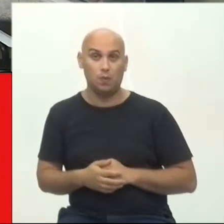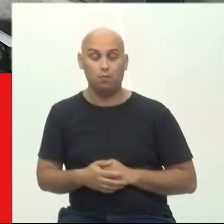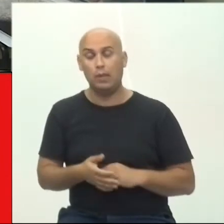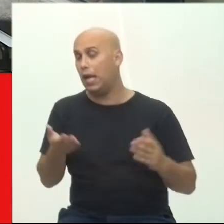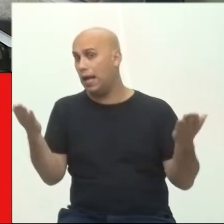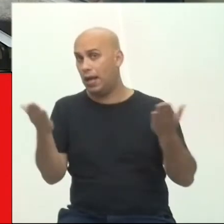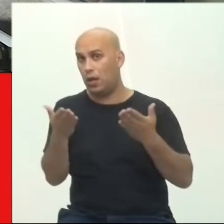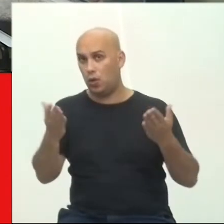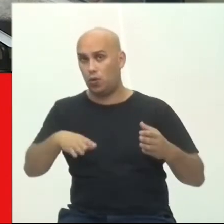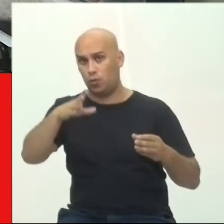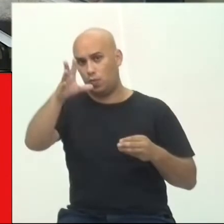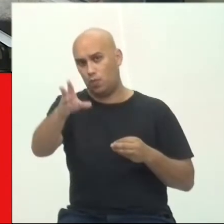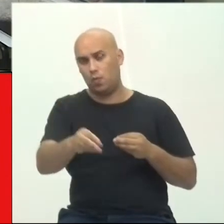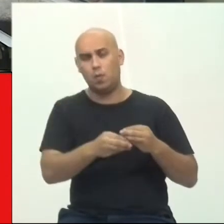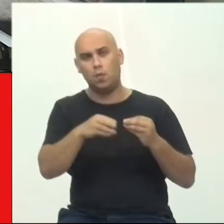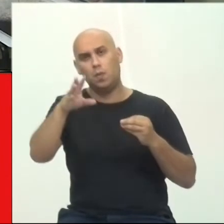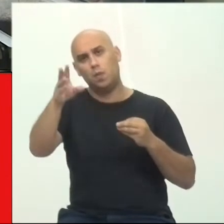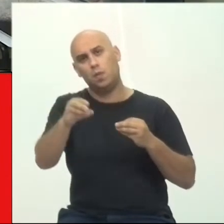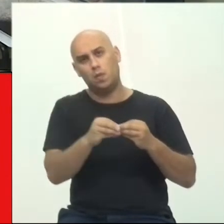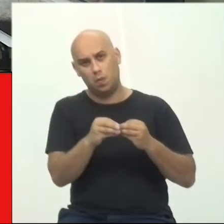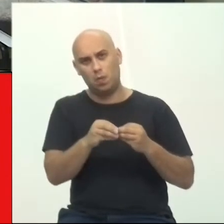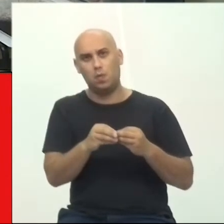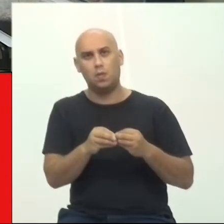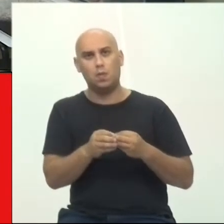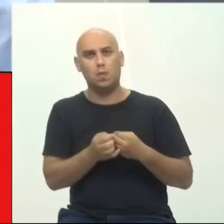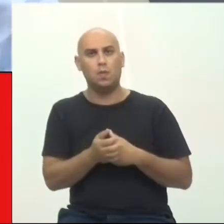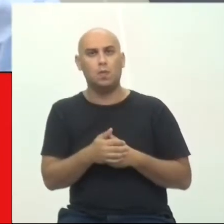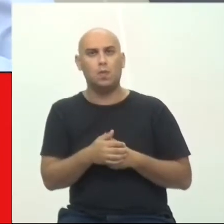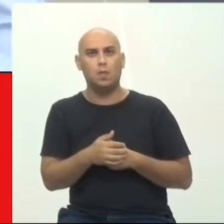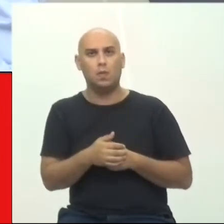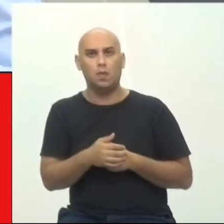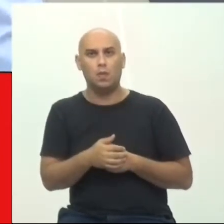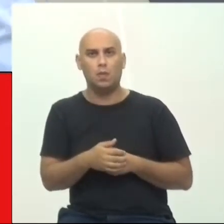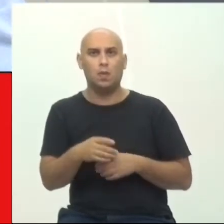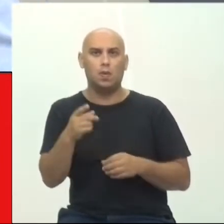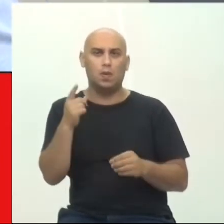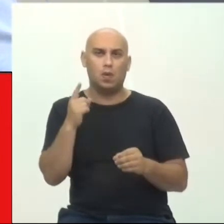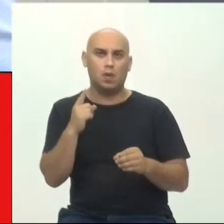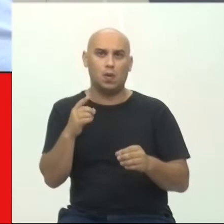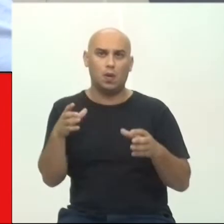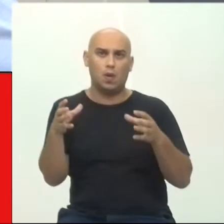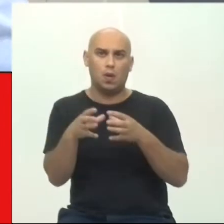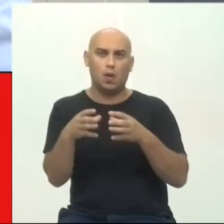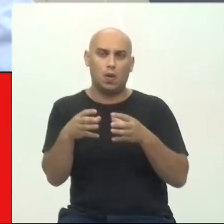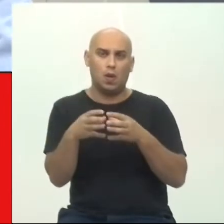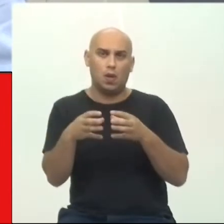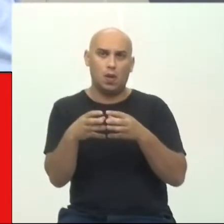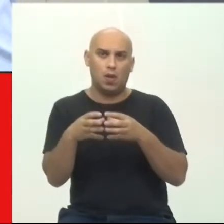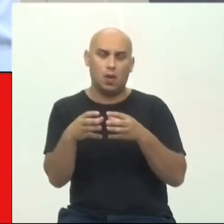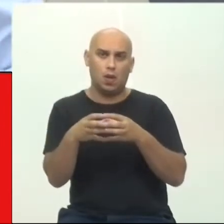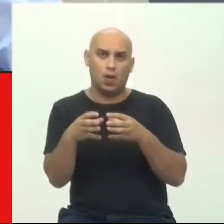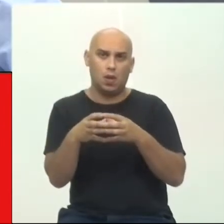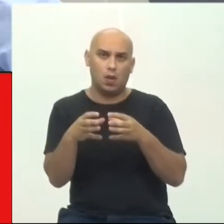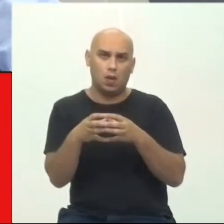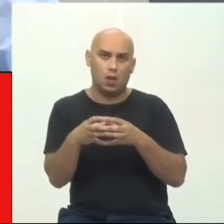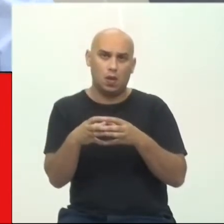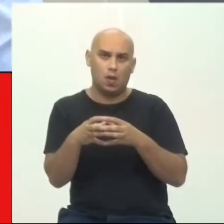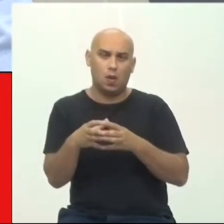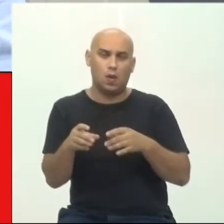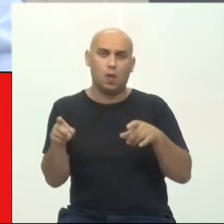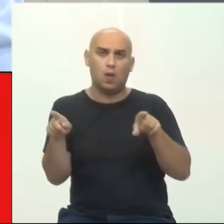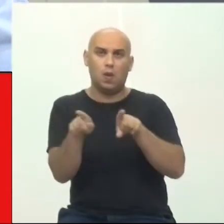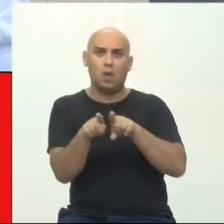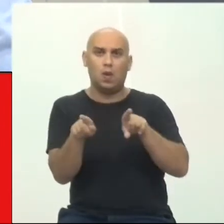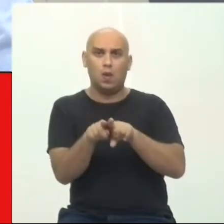também um complemento com a fala do vereador Herleu. Nossa cidade, aliás, essa comissão, né, quando é colocado para que a gente possa